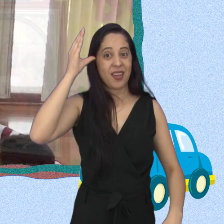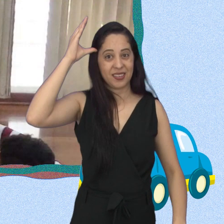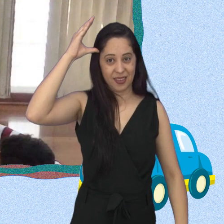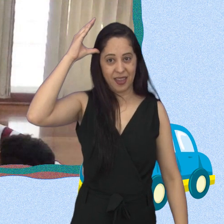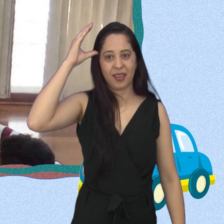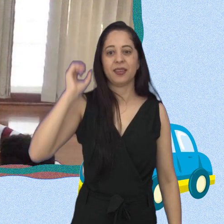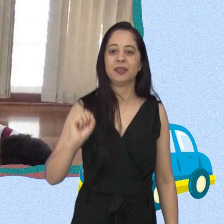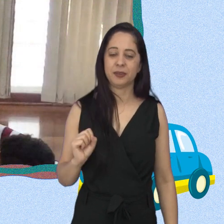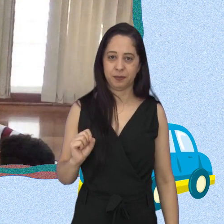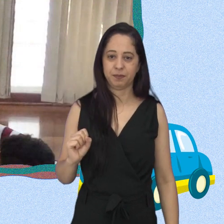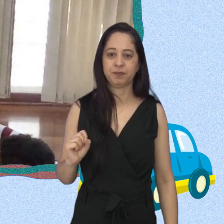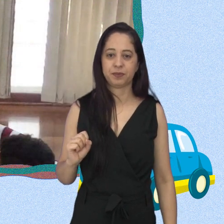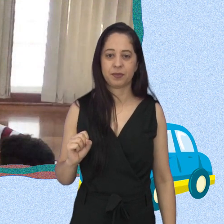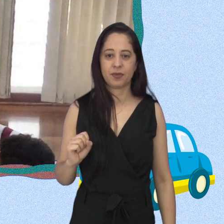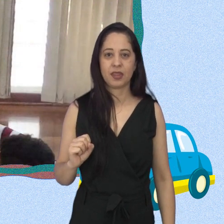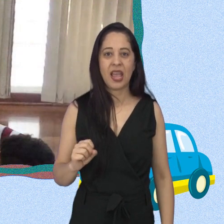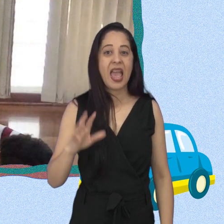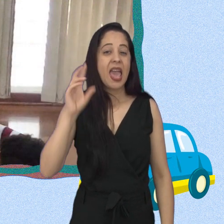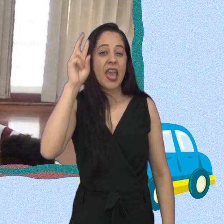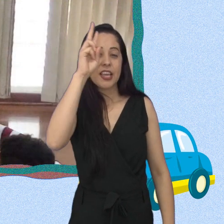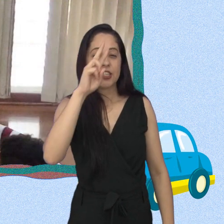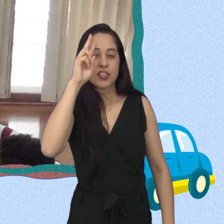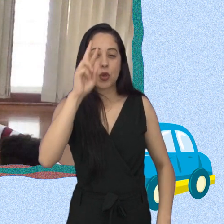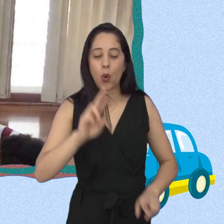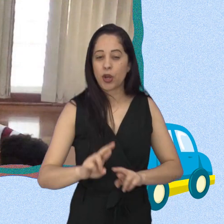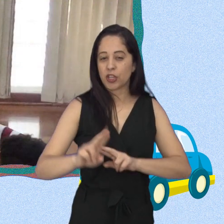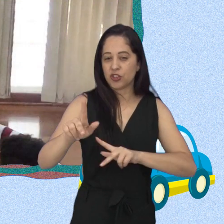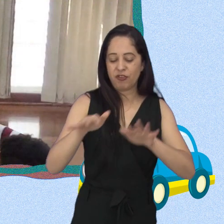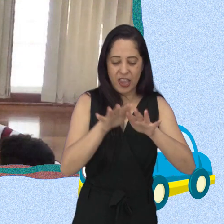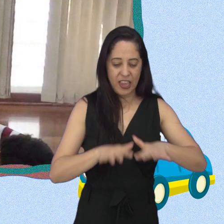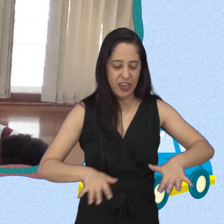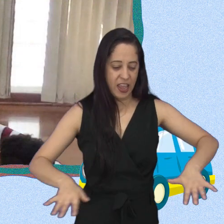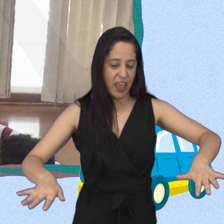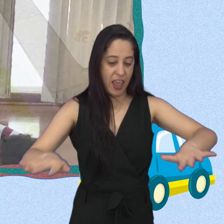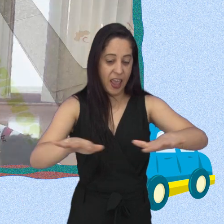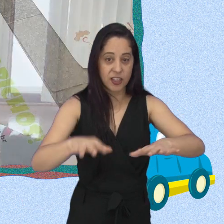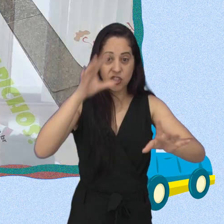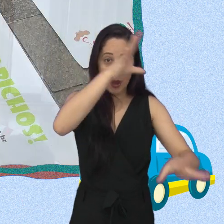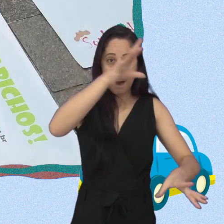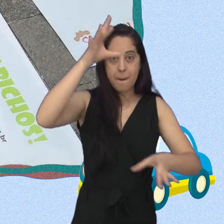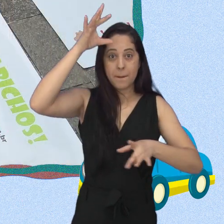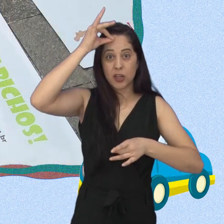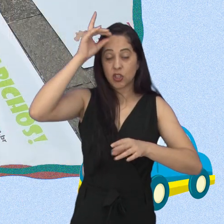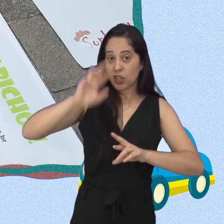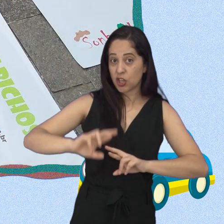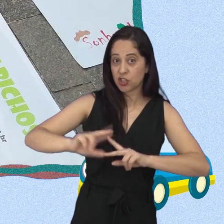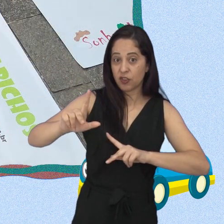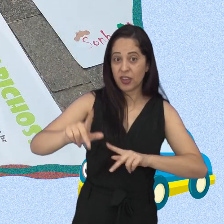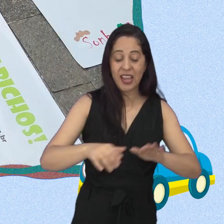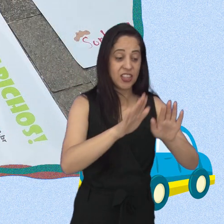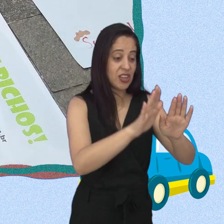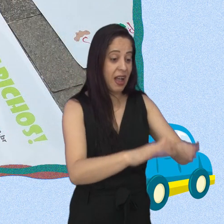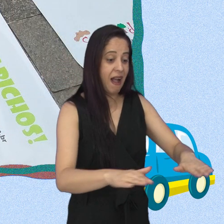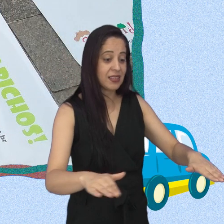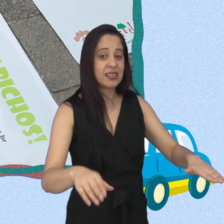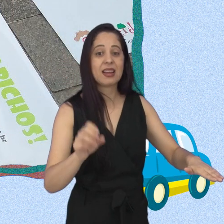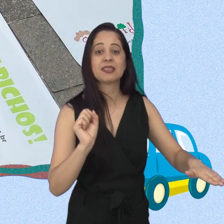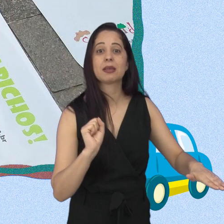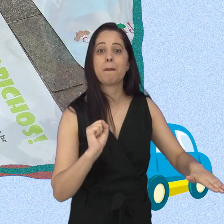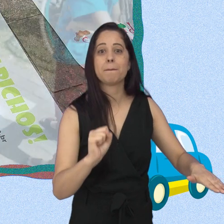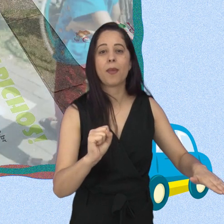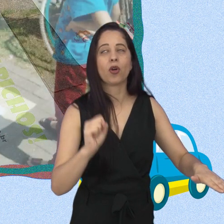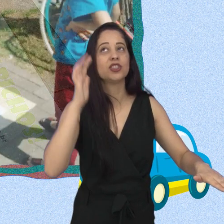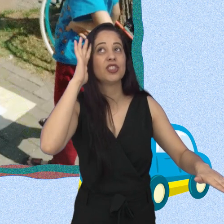criativo natural de cada uma. Com as diferentes histórias, cenários, personagens e